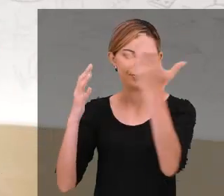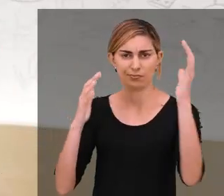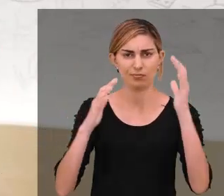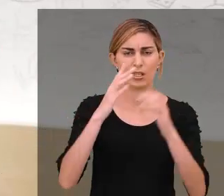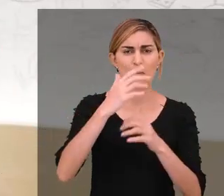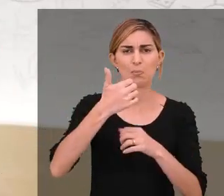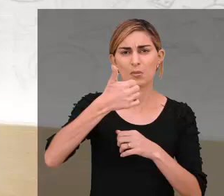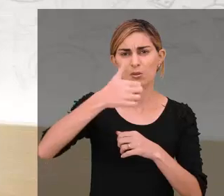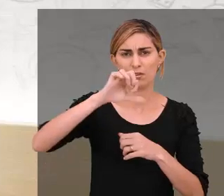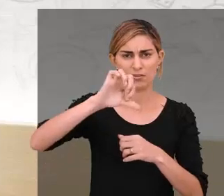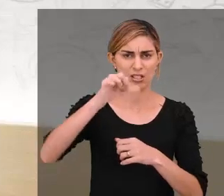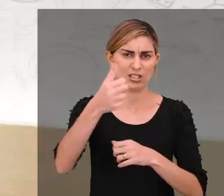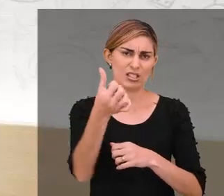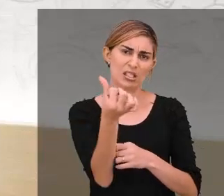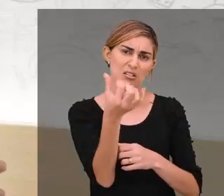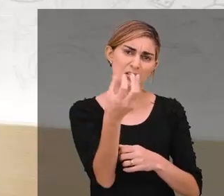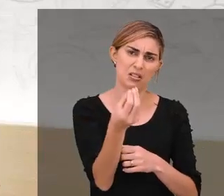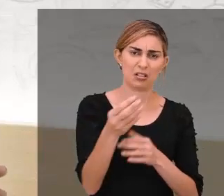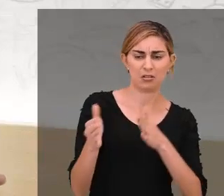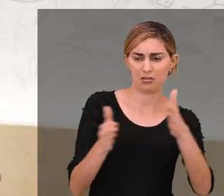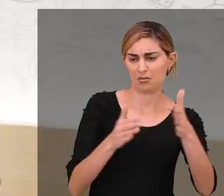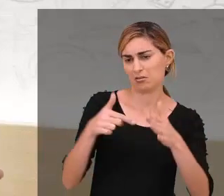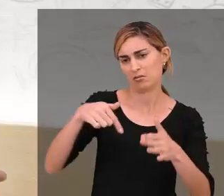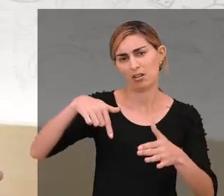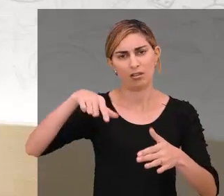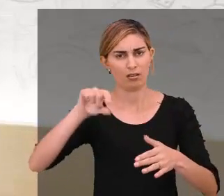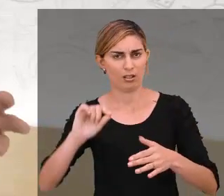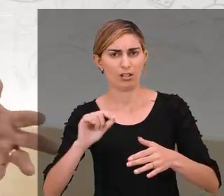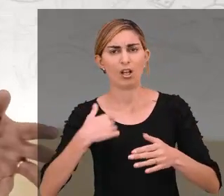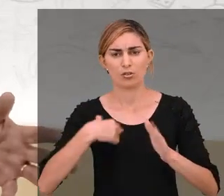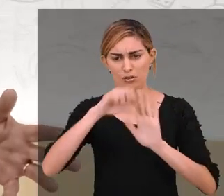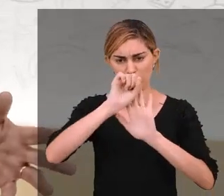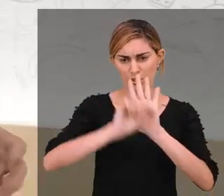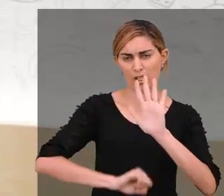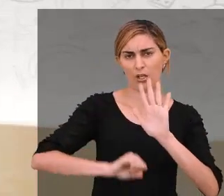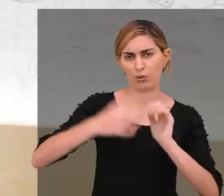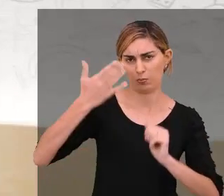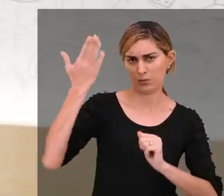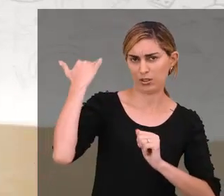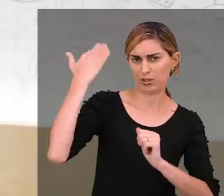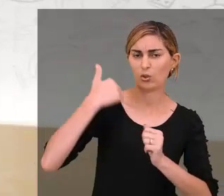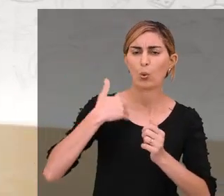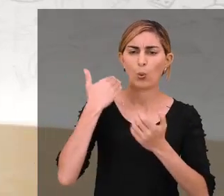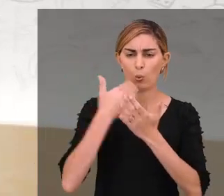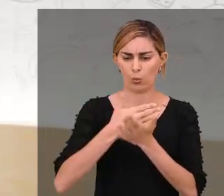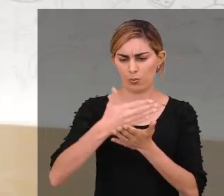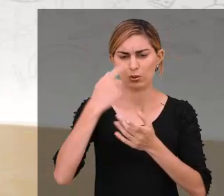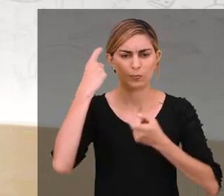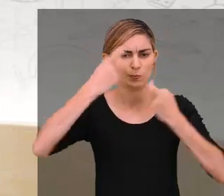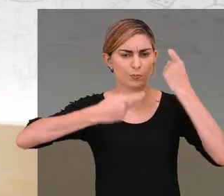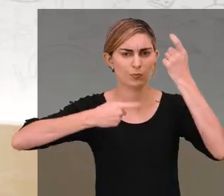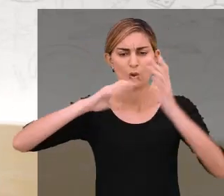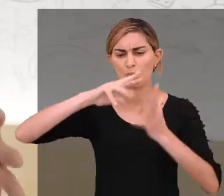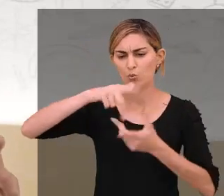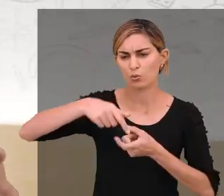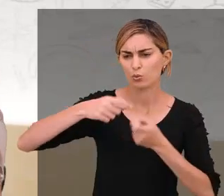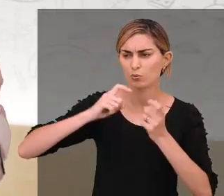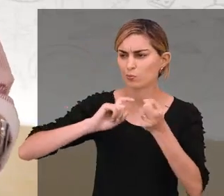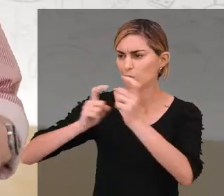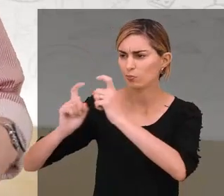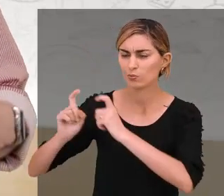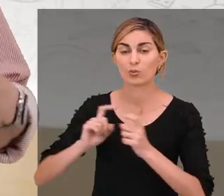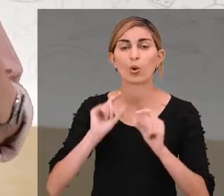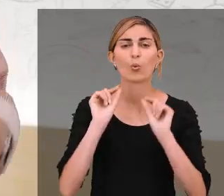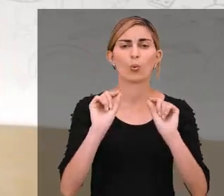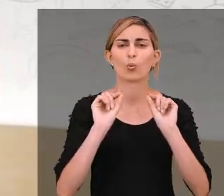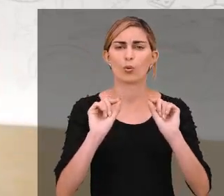década de 60 e 70 do século passado, a gente começou a se preocupar com isso. Movimentos no mundo inteiro começaram a discutir o